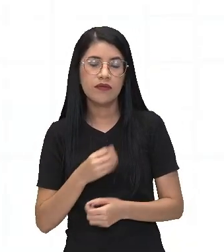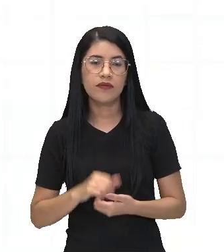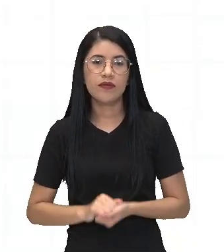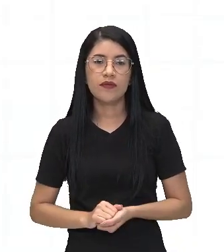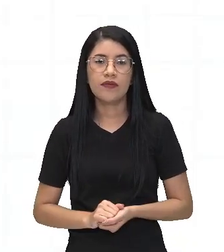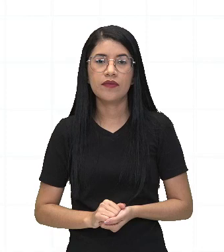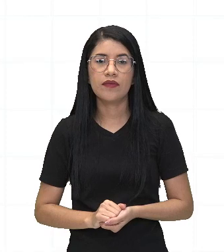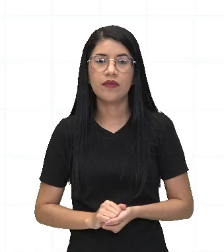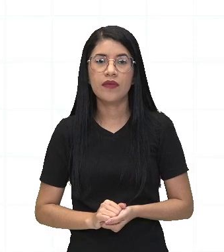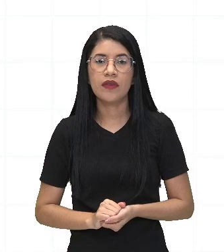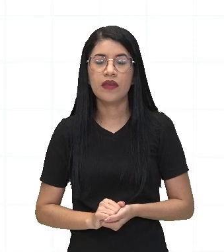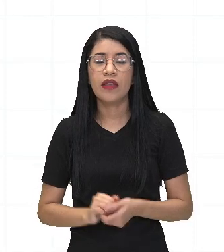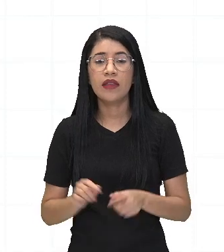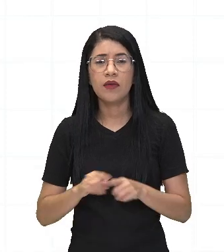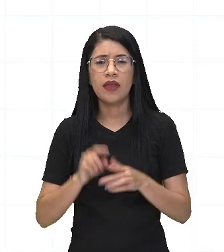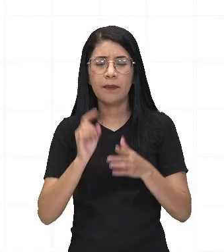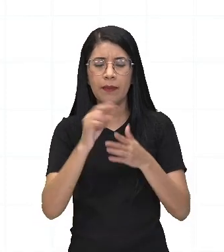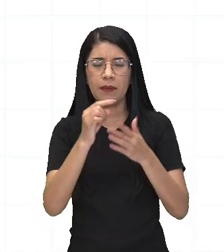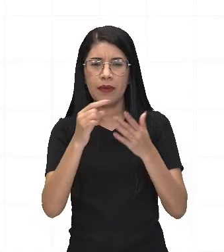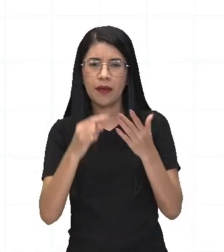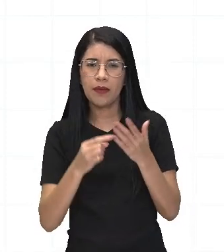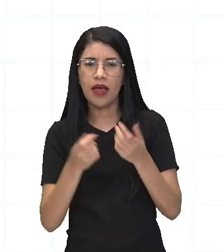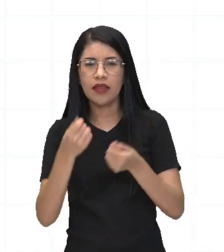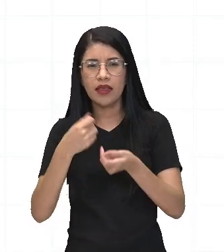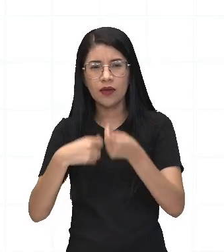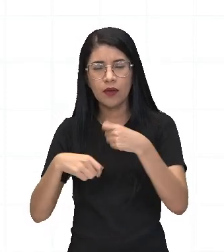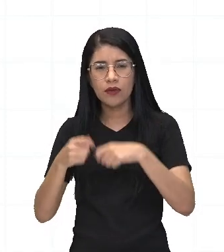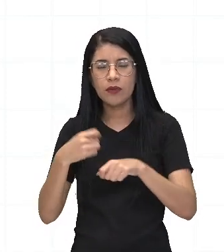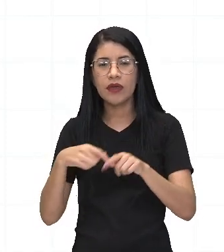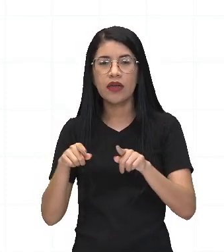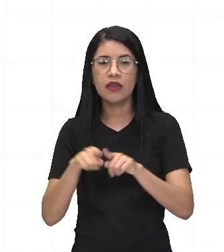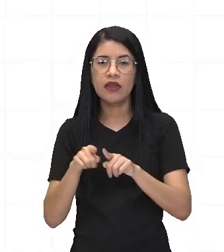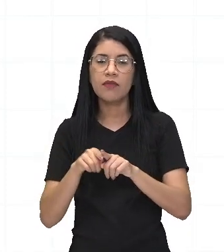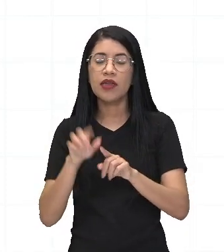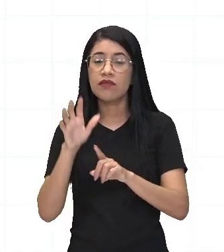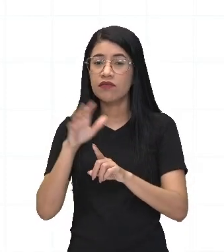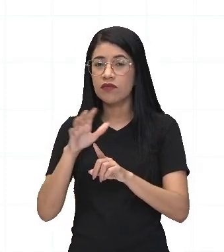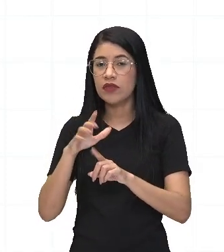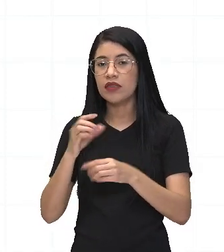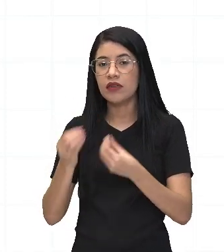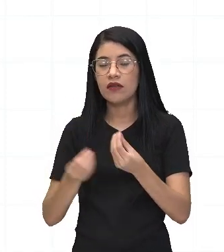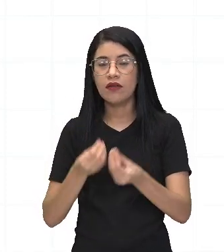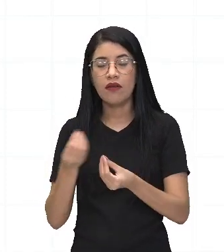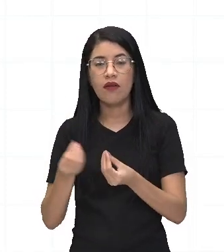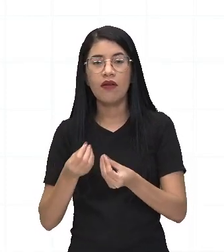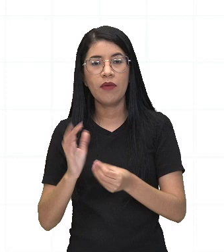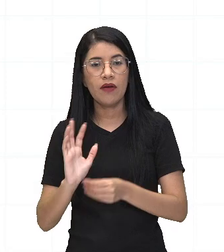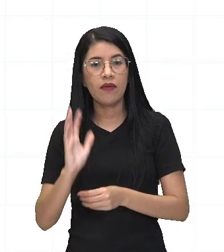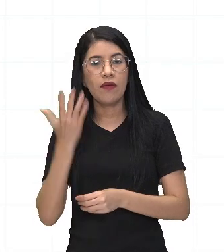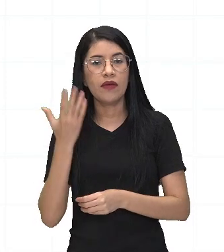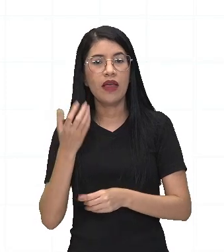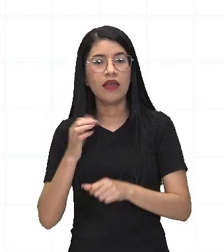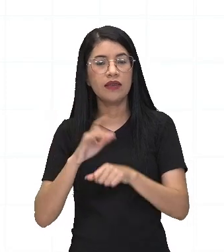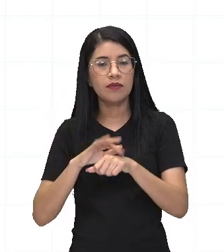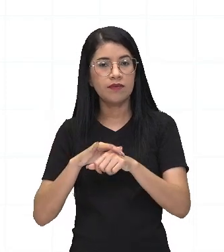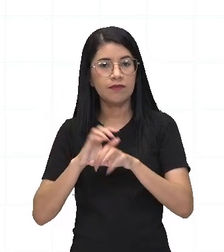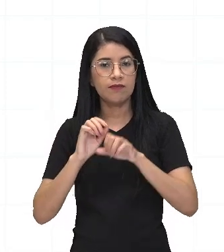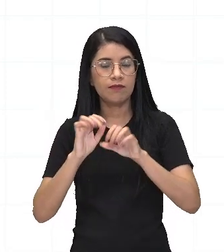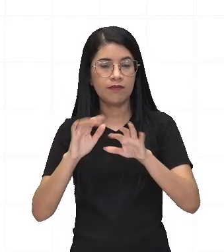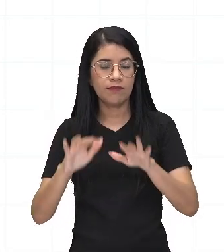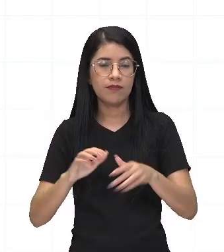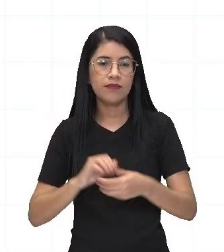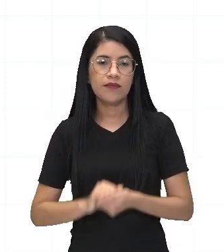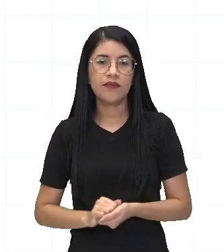aspectos econômicos influenciam e muito neste processo, né? As